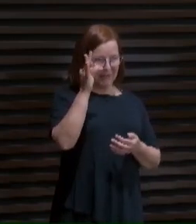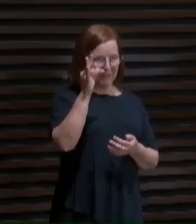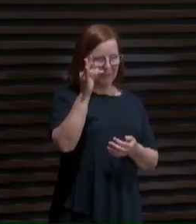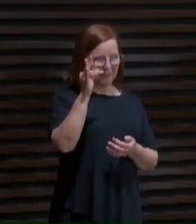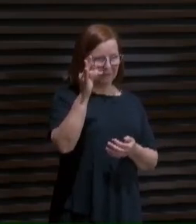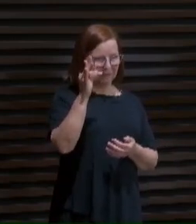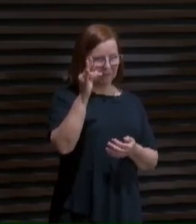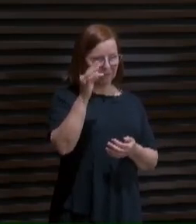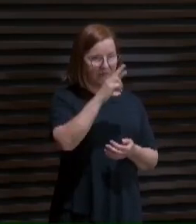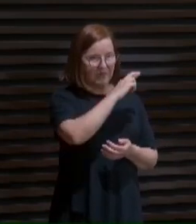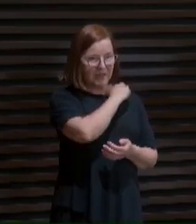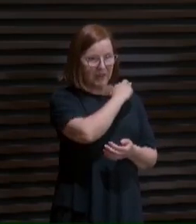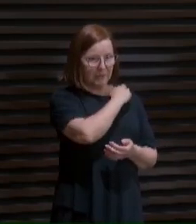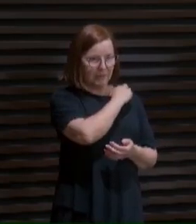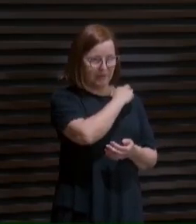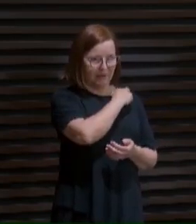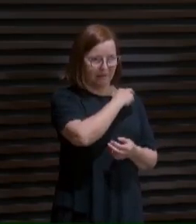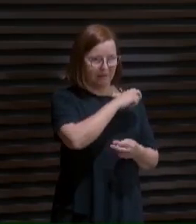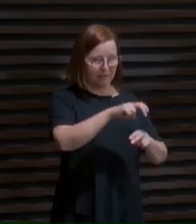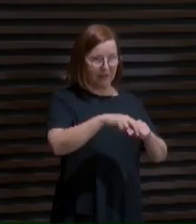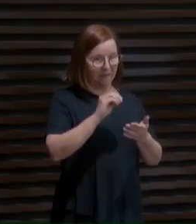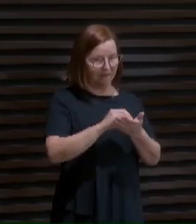ele é responsável pela sua incredulidade.